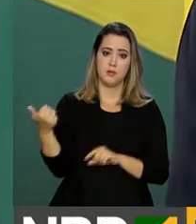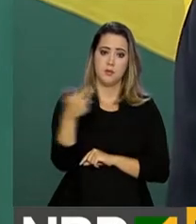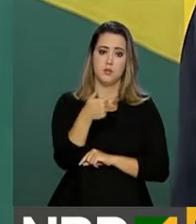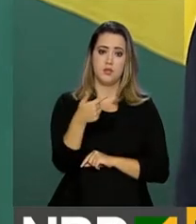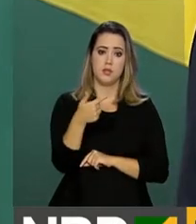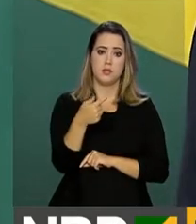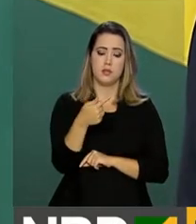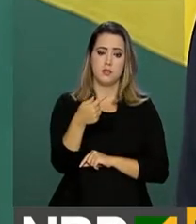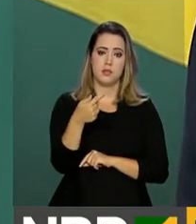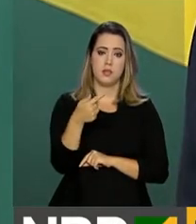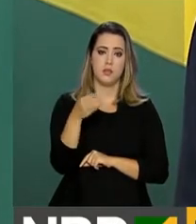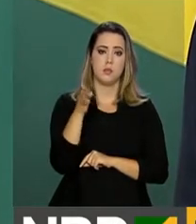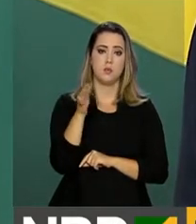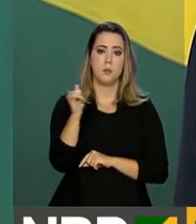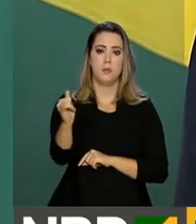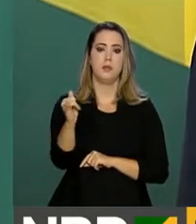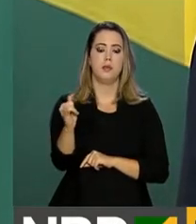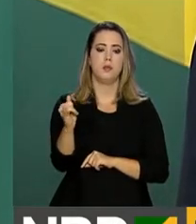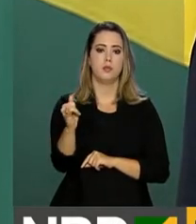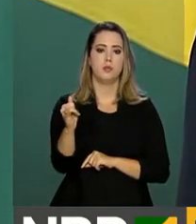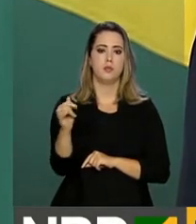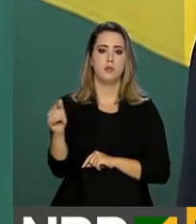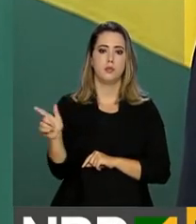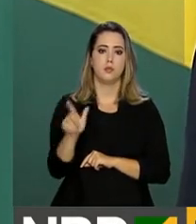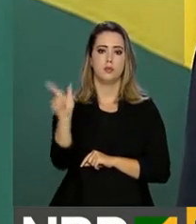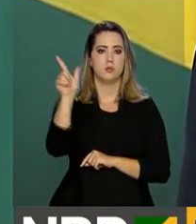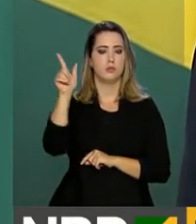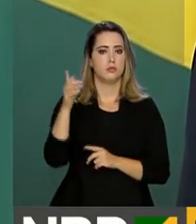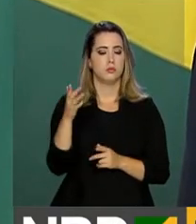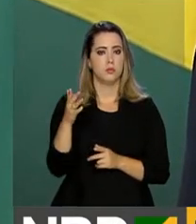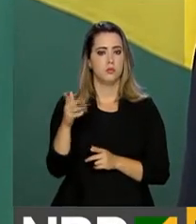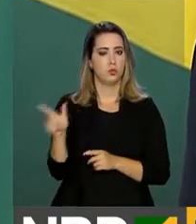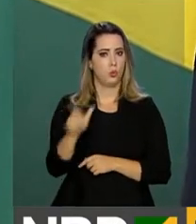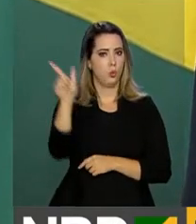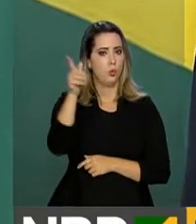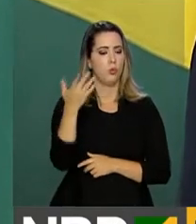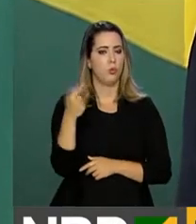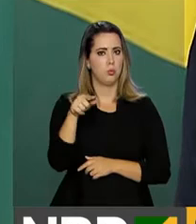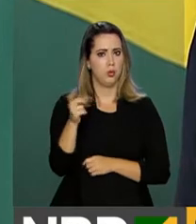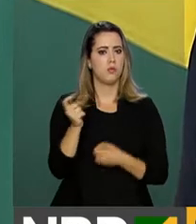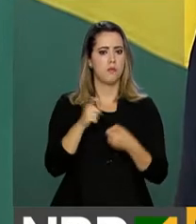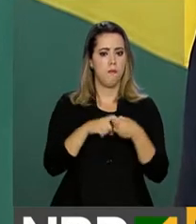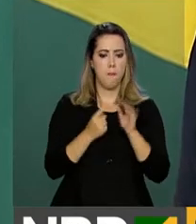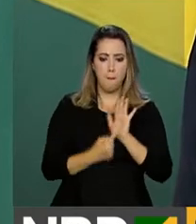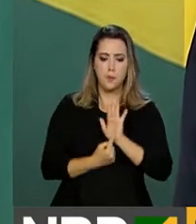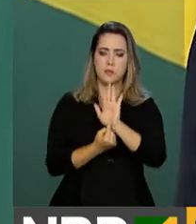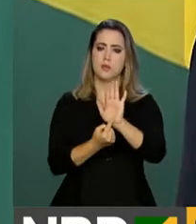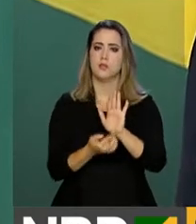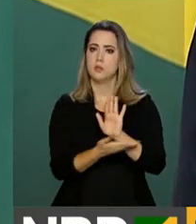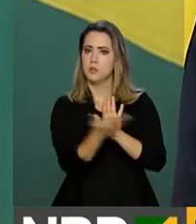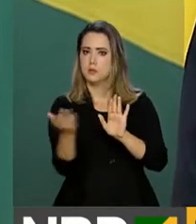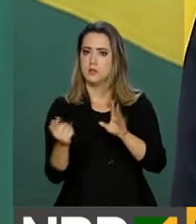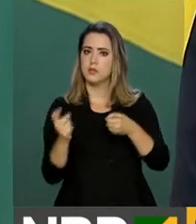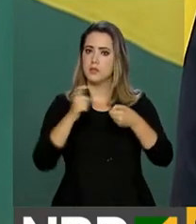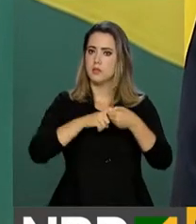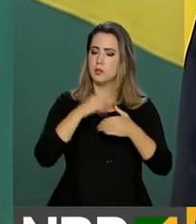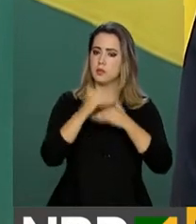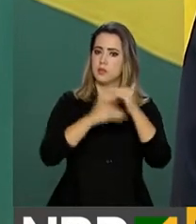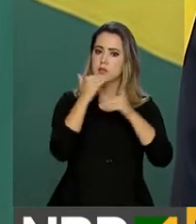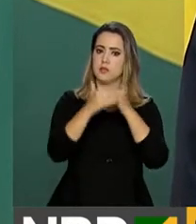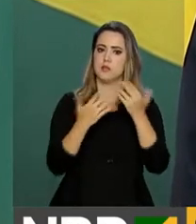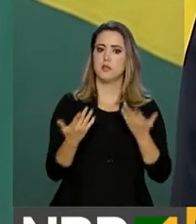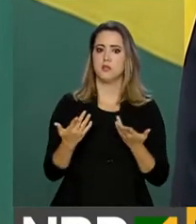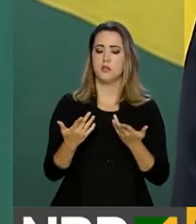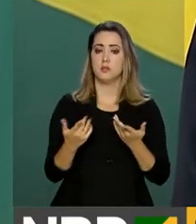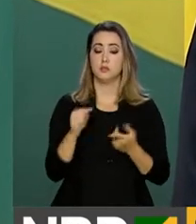bilhões e 300 milhões portanto há uma recuperação nítida da economia volto a dizer